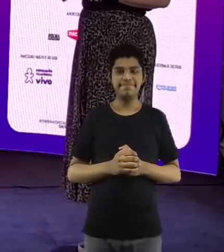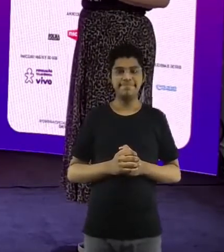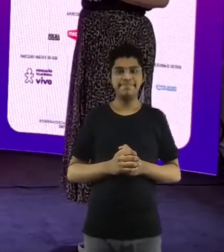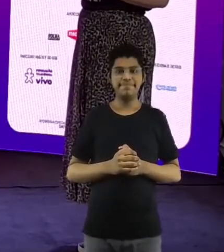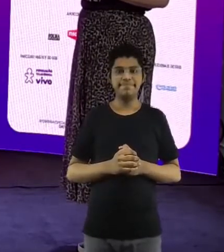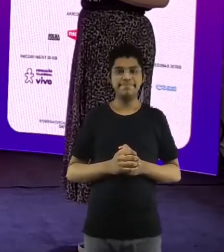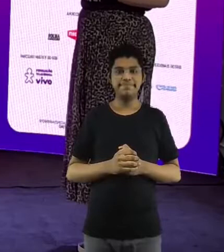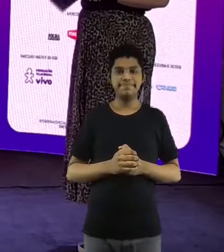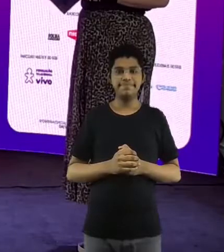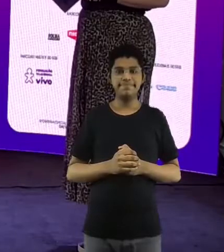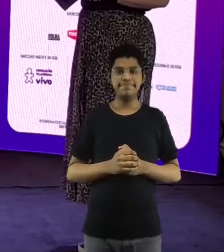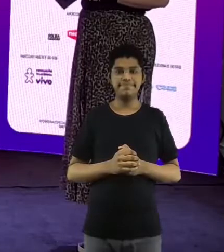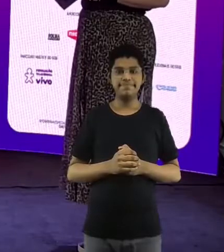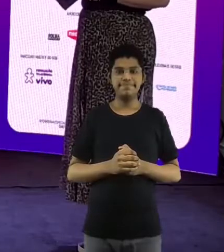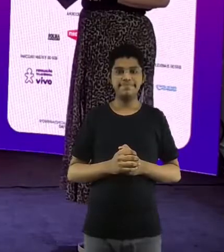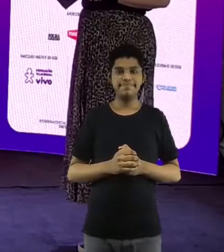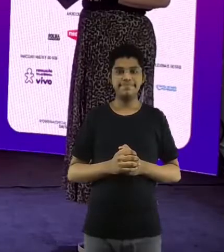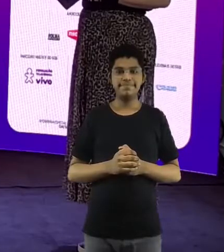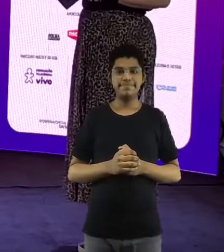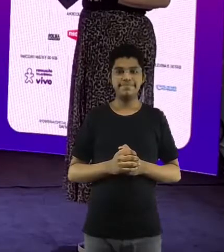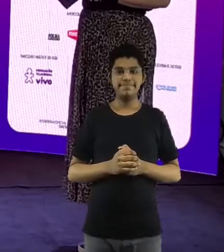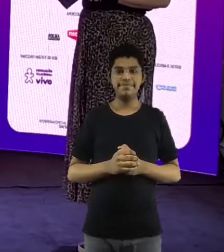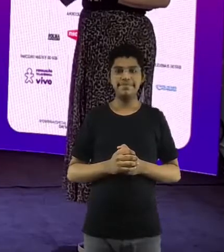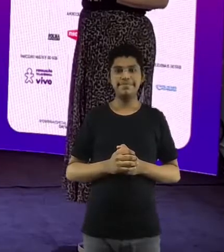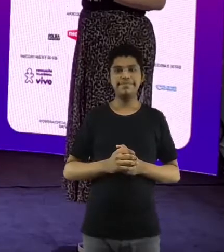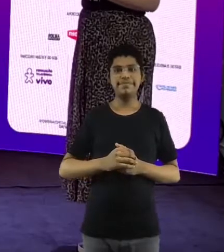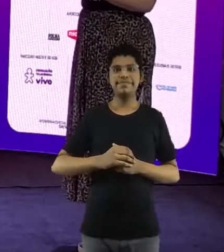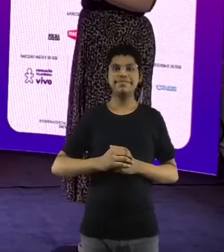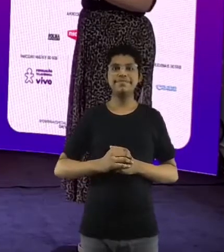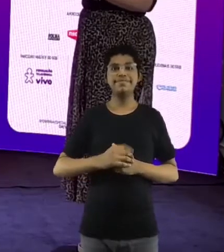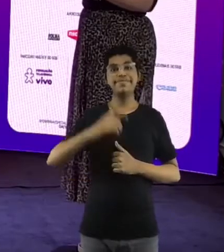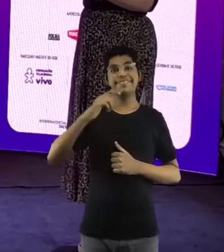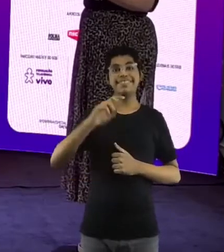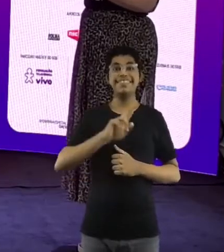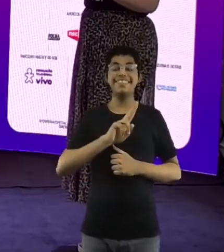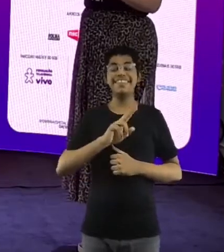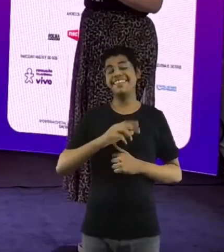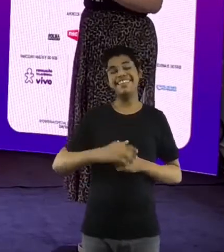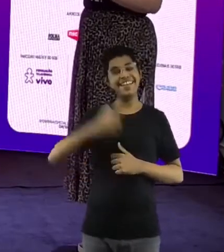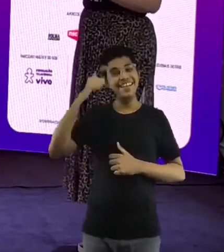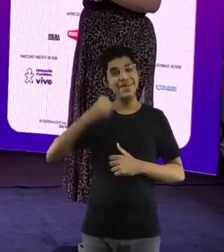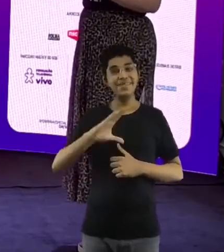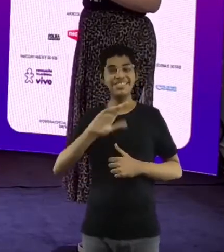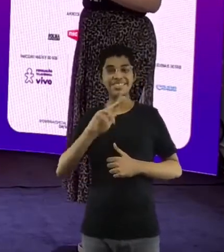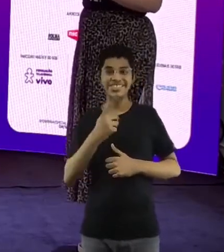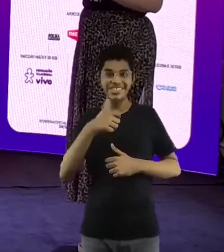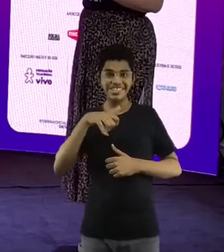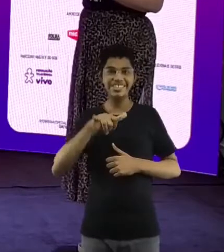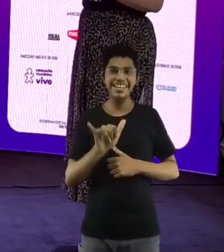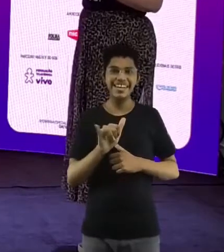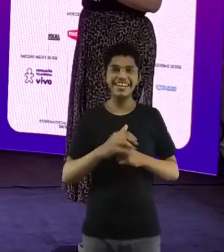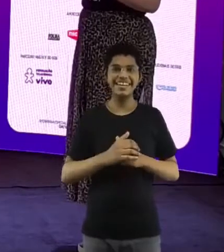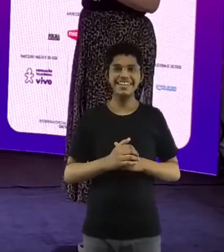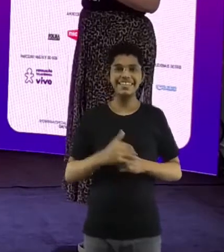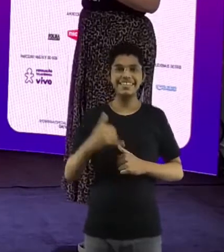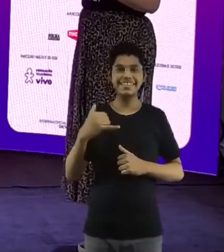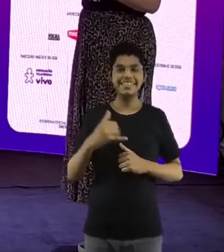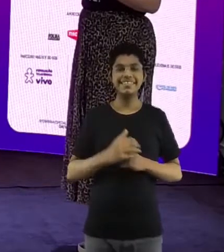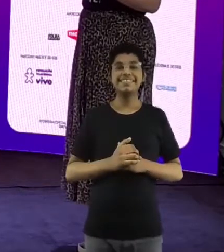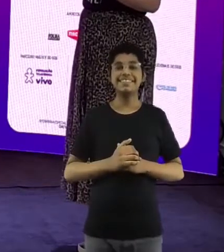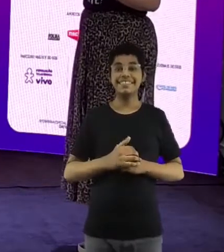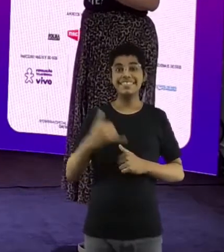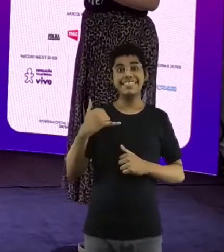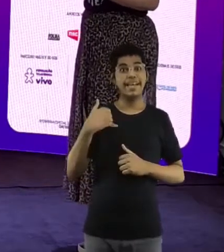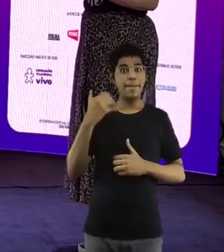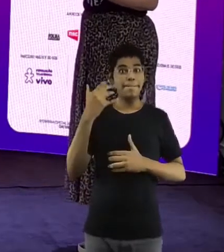tudo certinho? Eu sou a Chay Oliveira, eu tenho 28 anos. Dizem que eu aparento ter 18, já